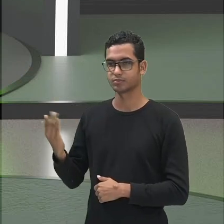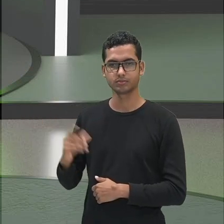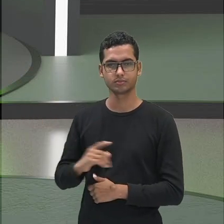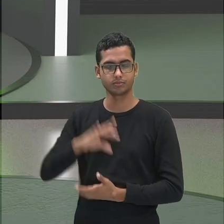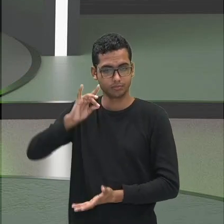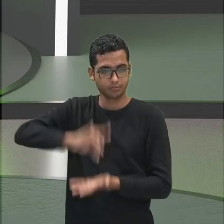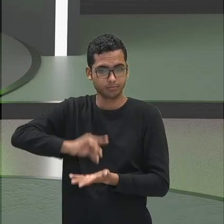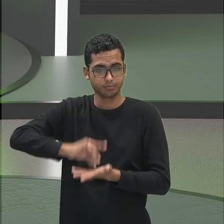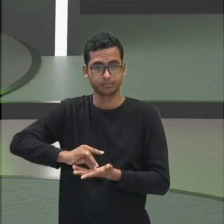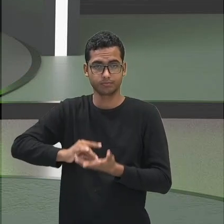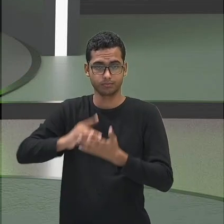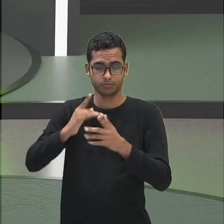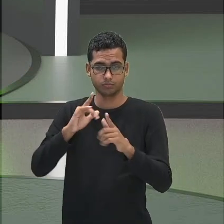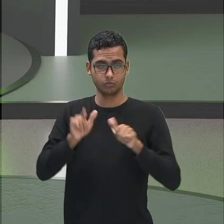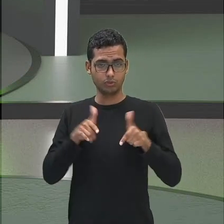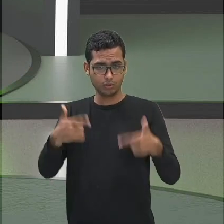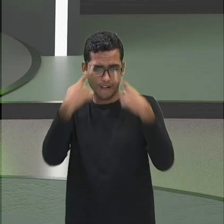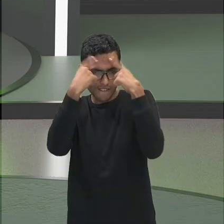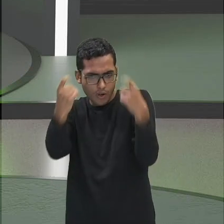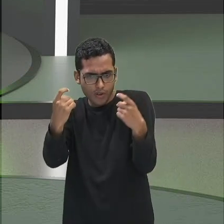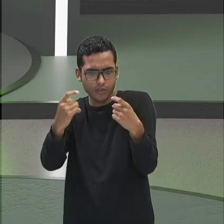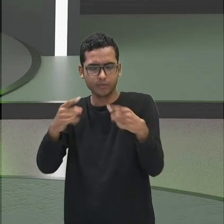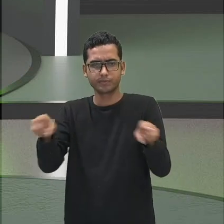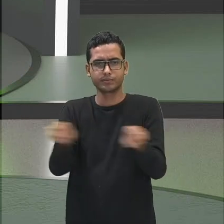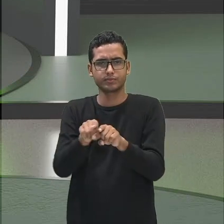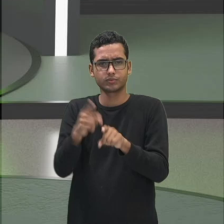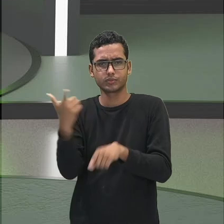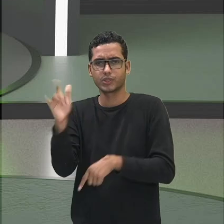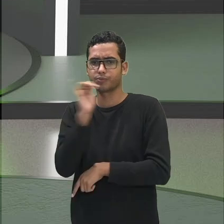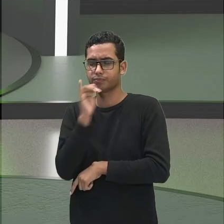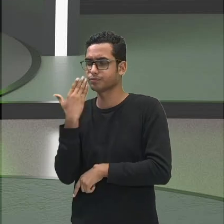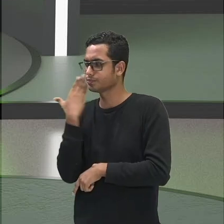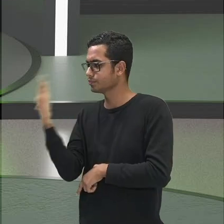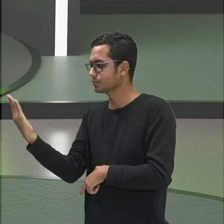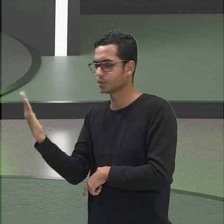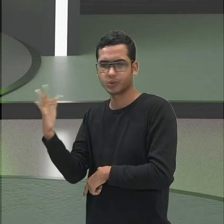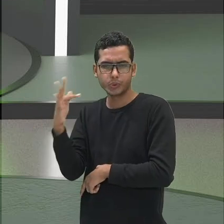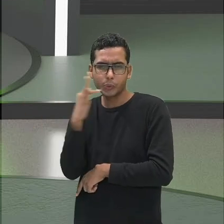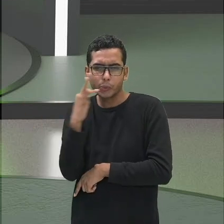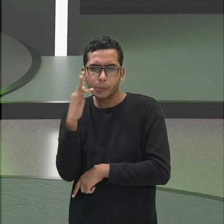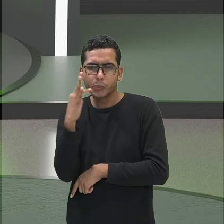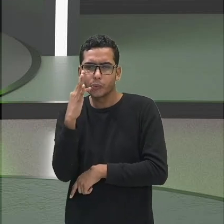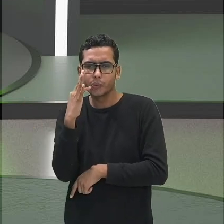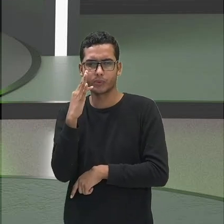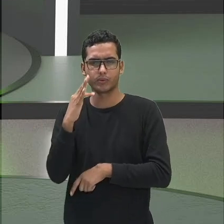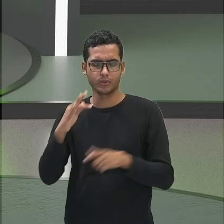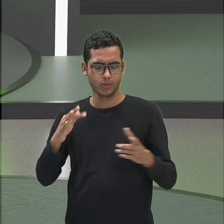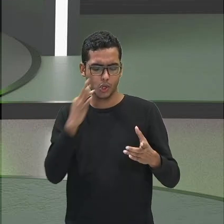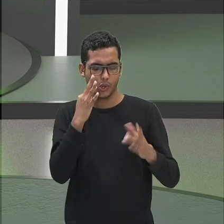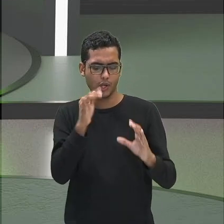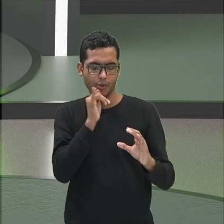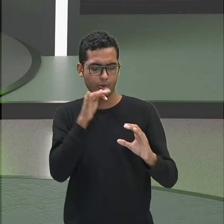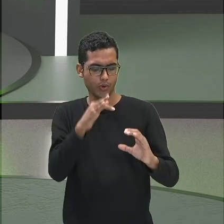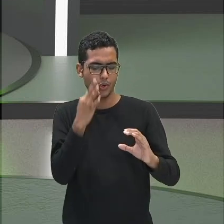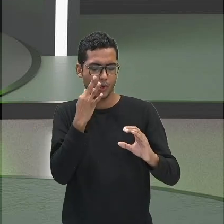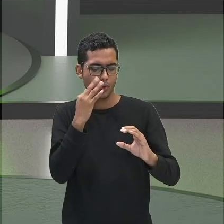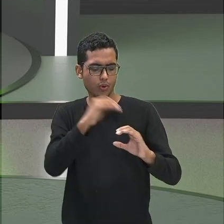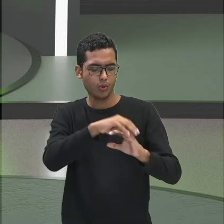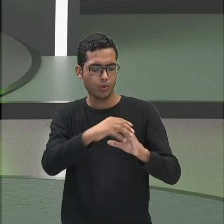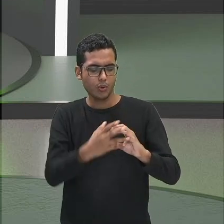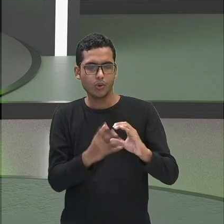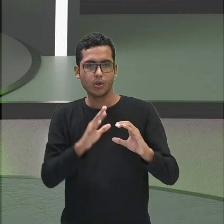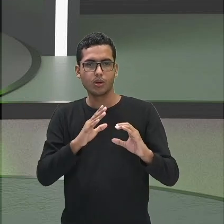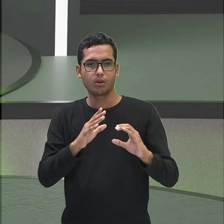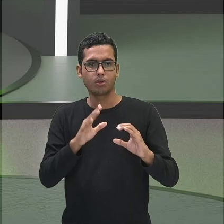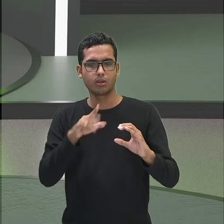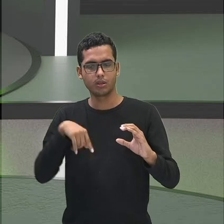tá? E o outro exemplo é o amadurecimento das frutas. Então, é necessário saber que algumas